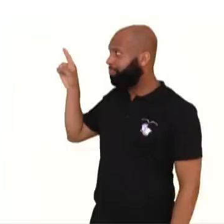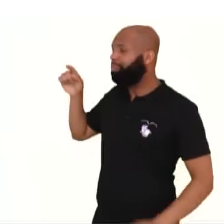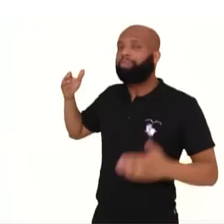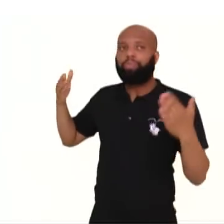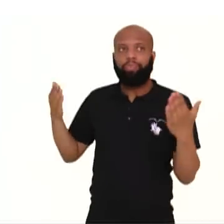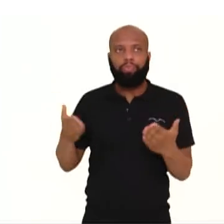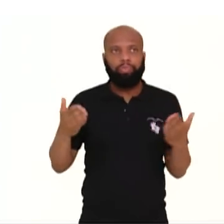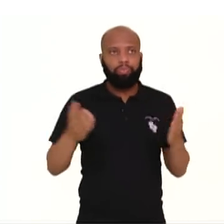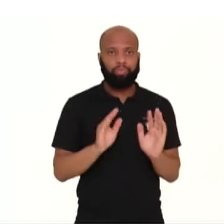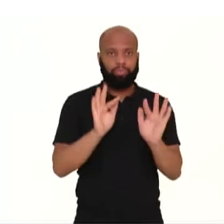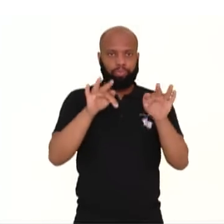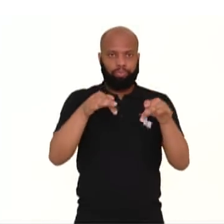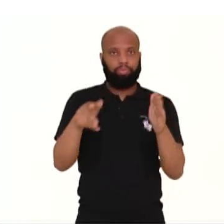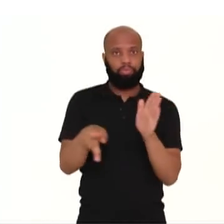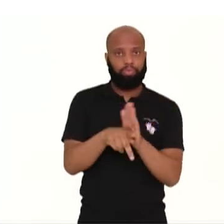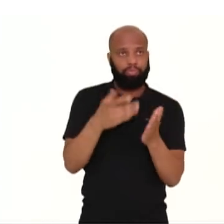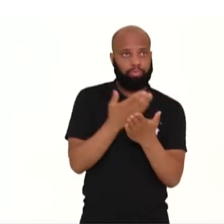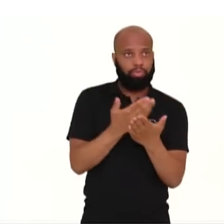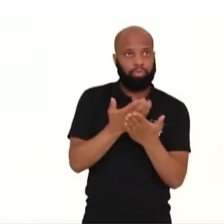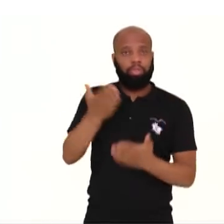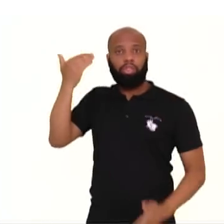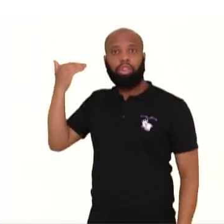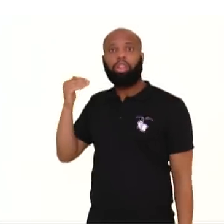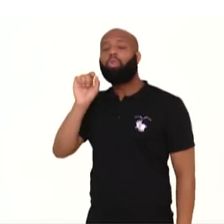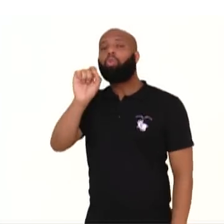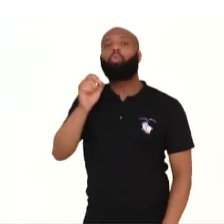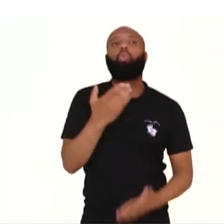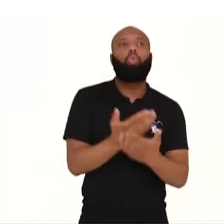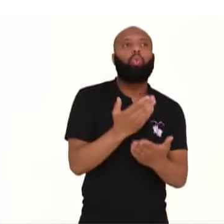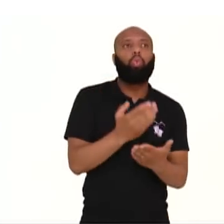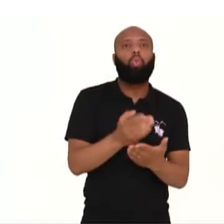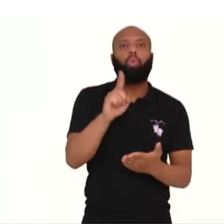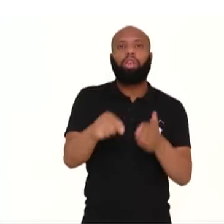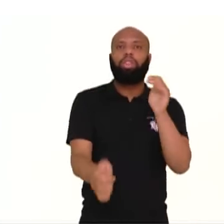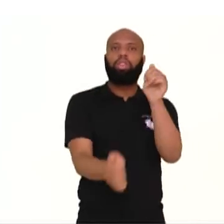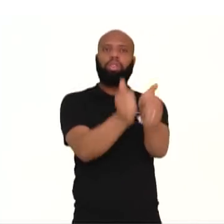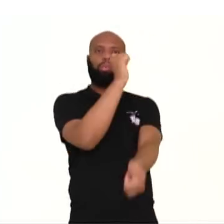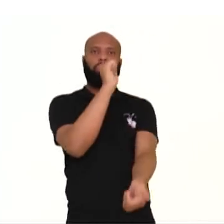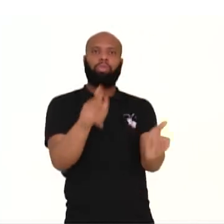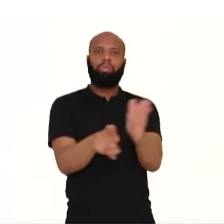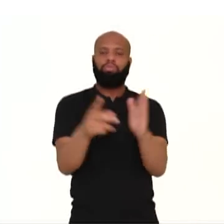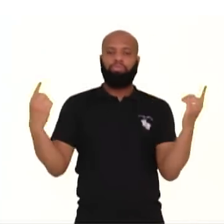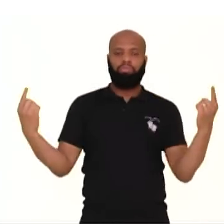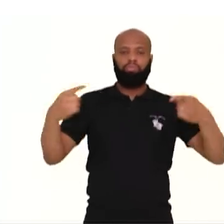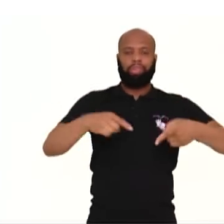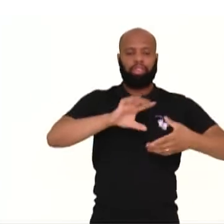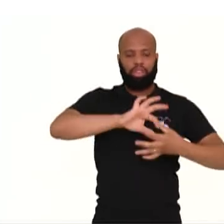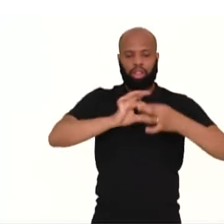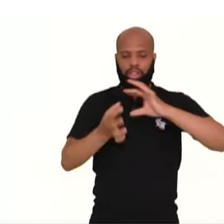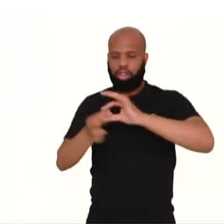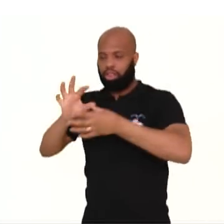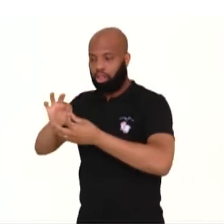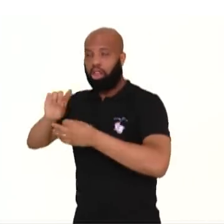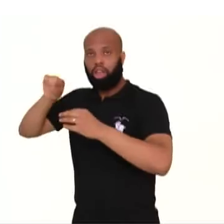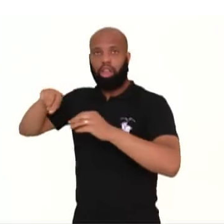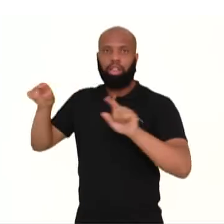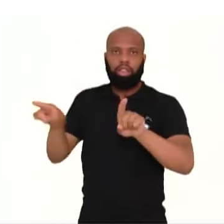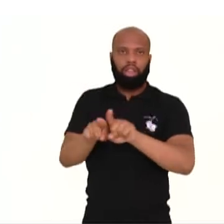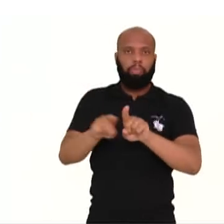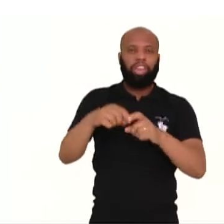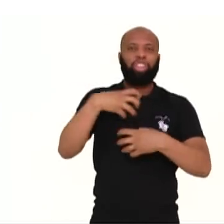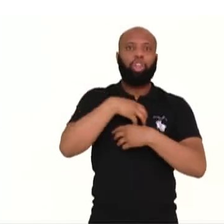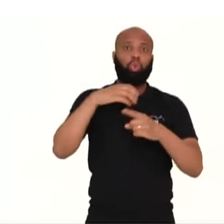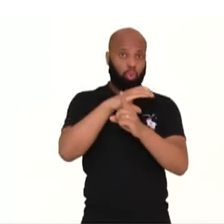aqui. No final da aula passada, nós tratávamos dos Jogos Olímpicos, que eram cerimônias religiosas também, além